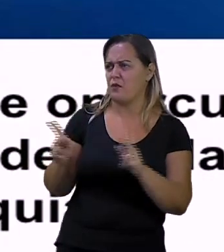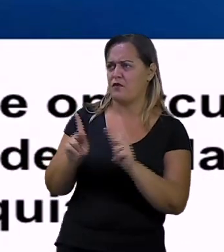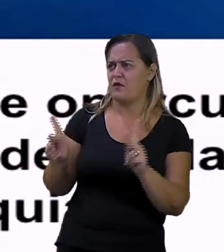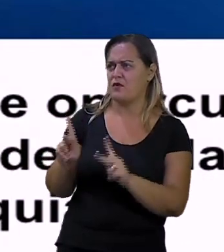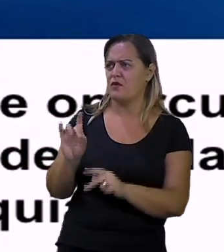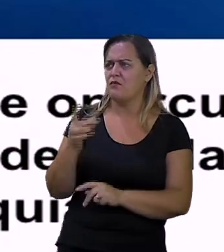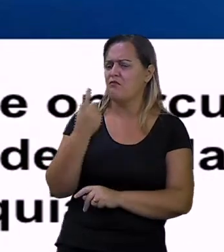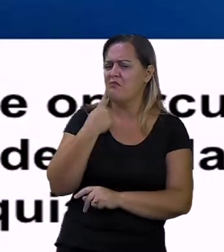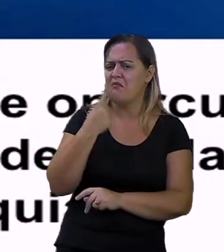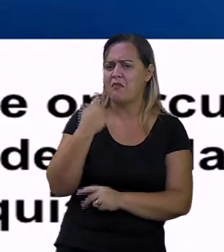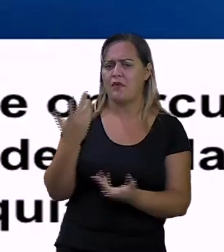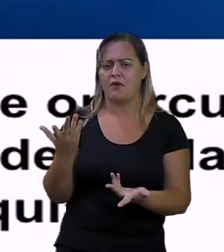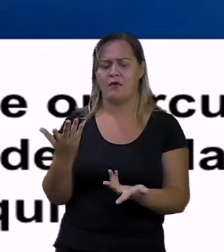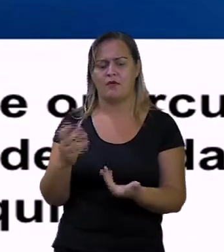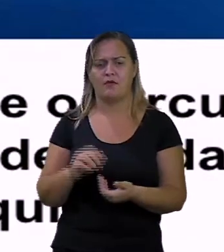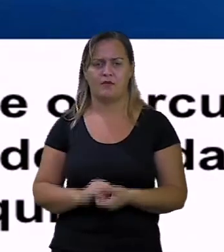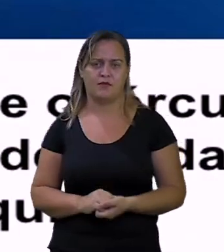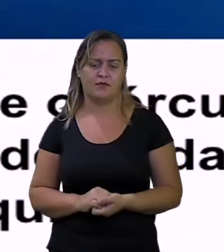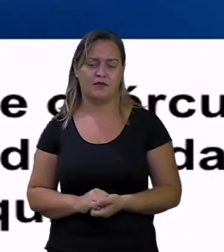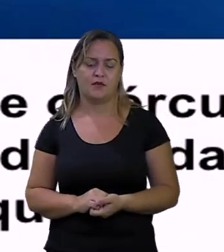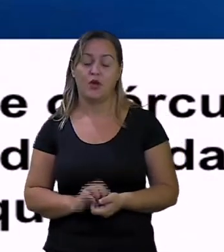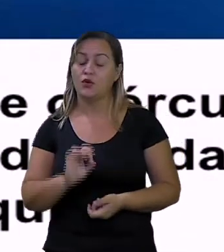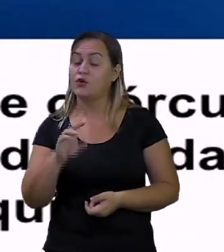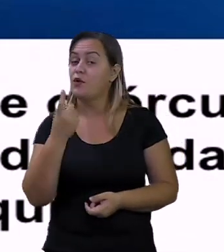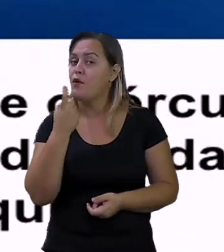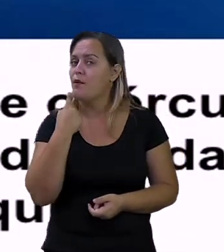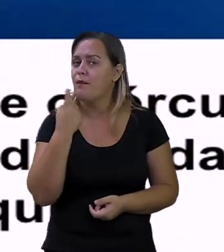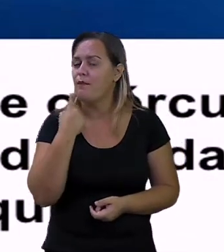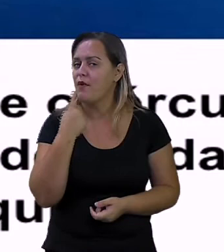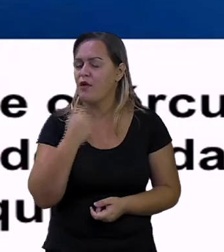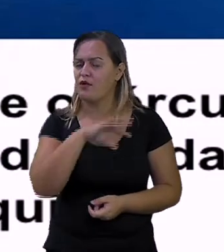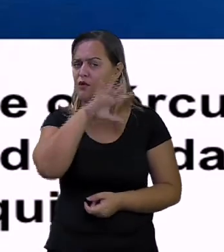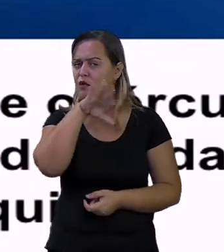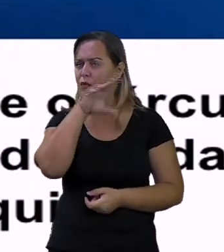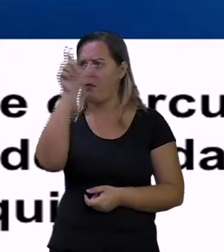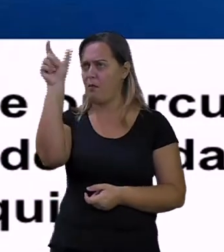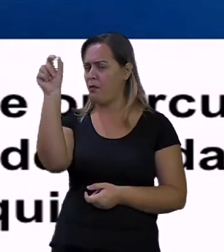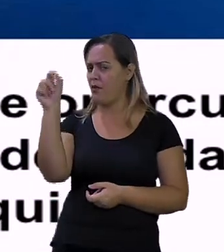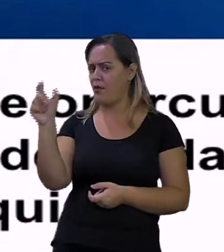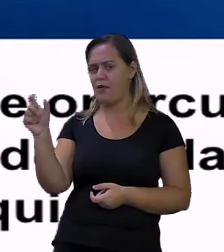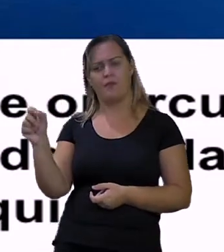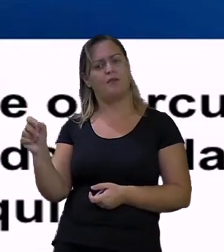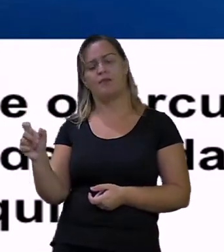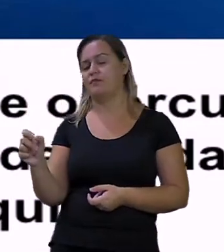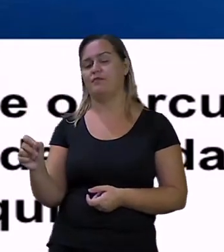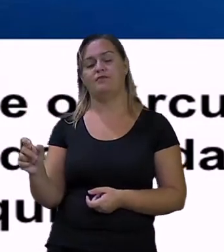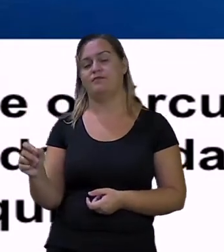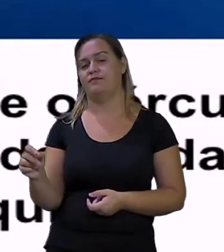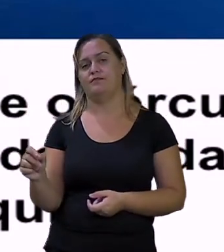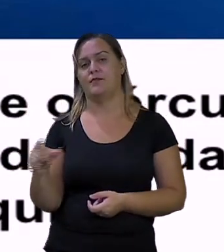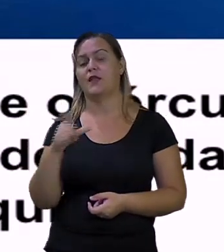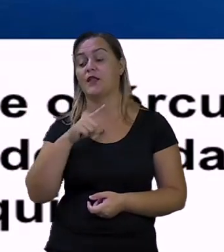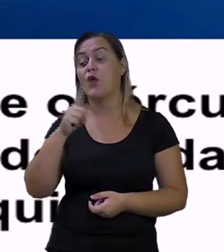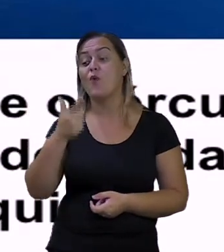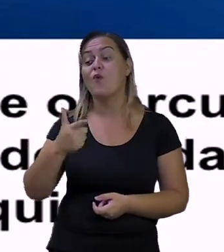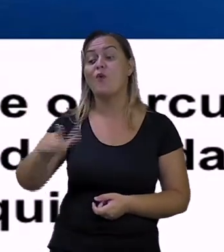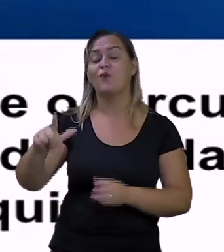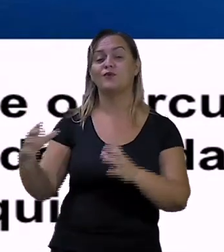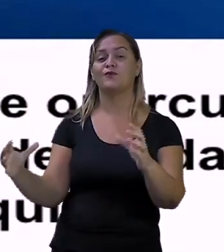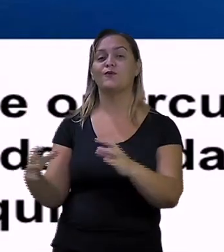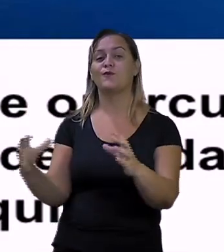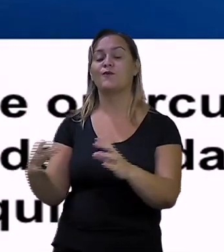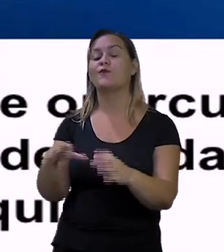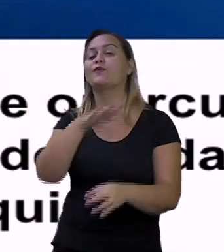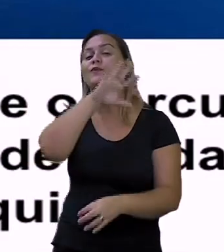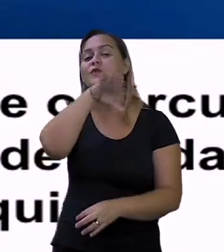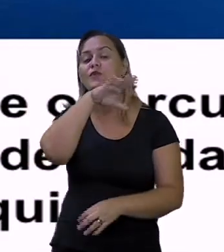só peixes como animais vertebrados. Vamos lá entender uma outra classe que também é bacana